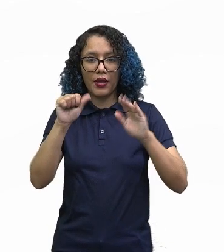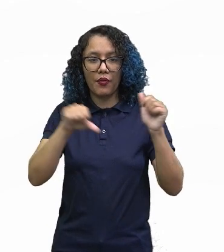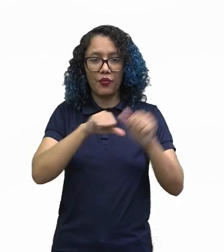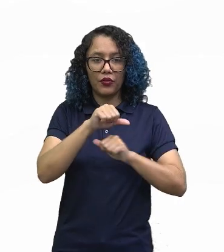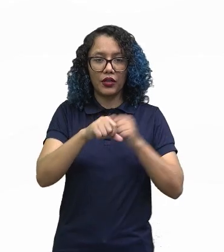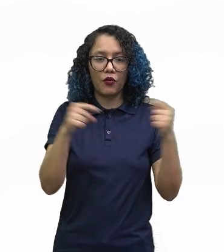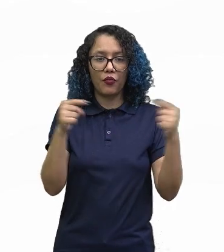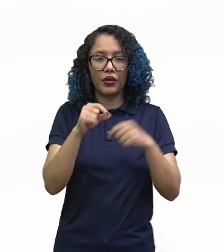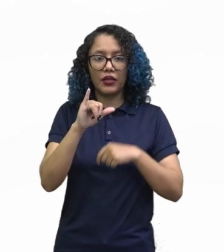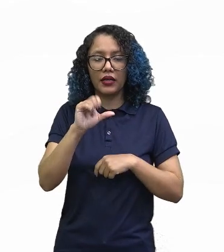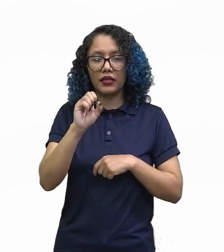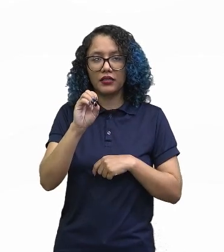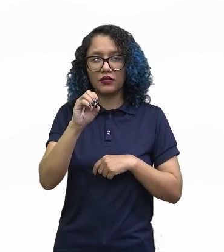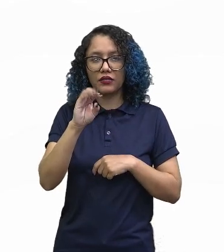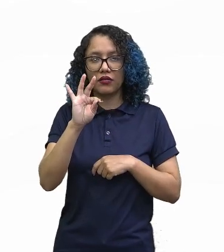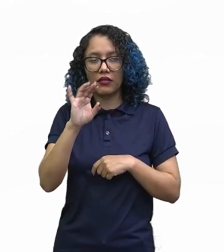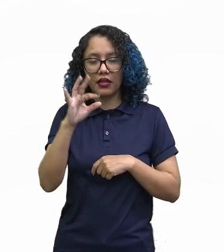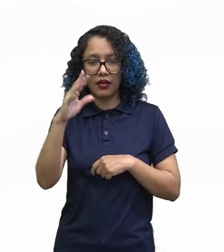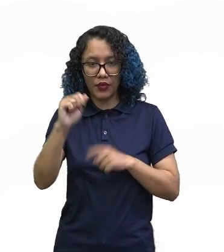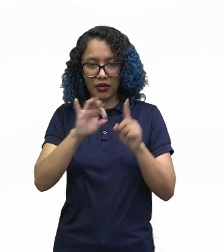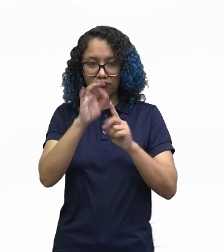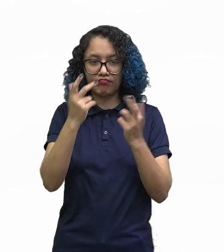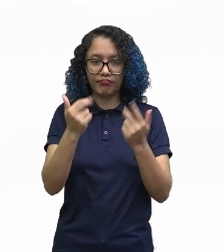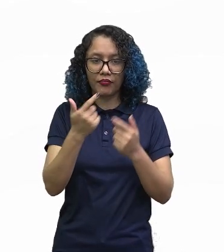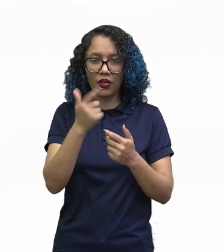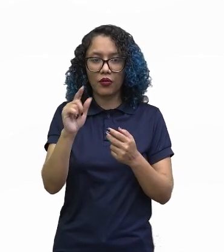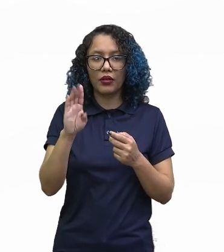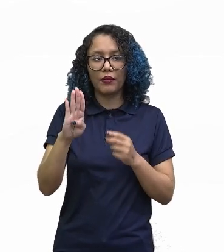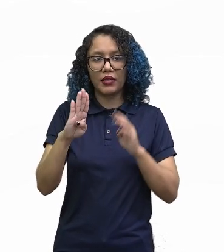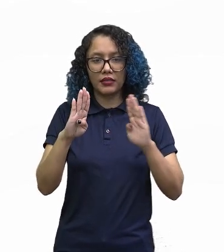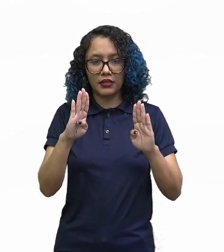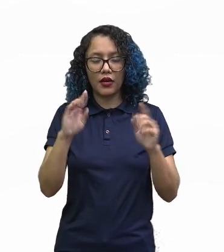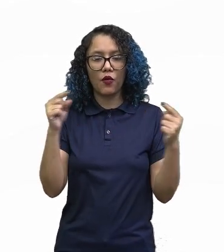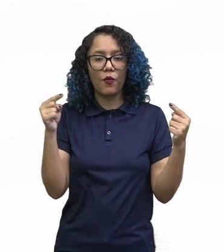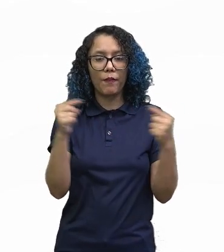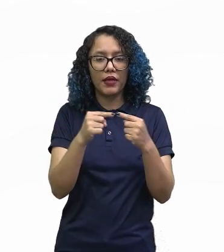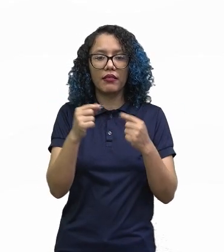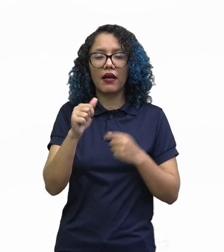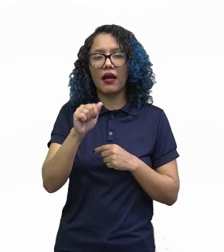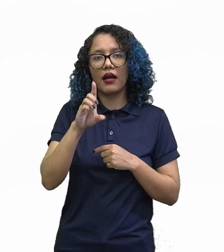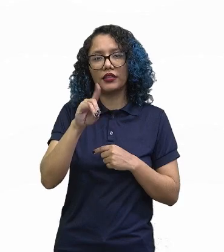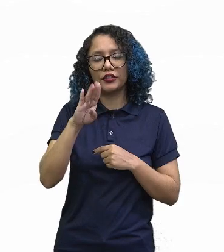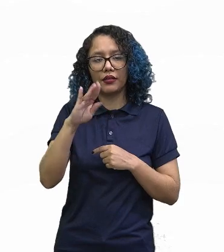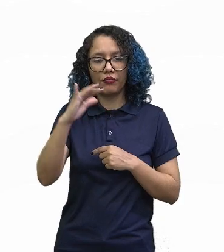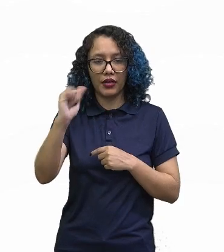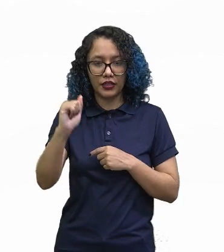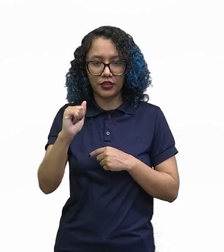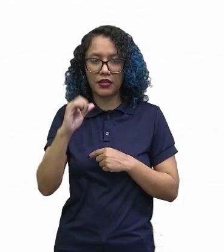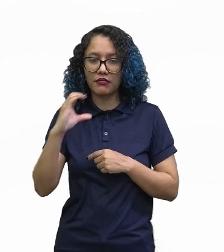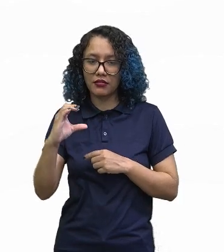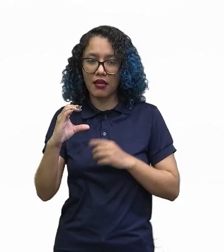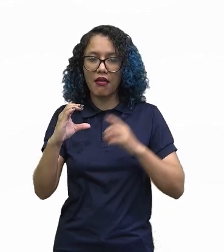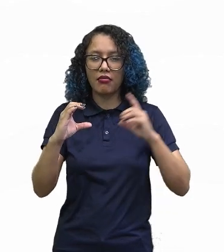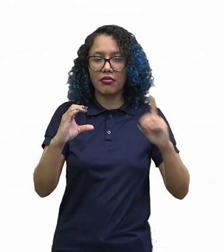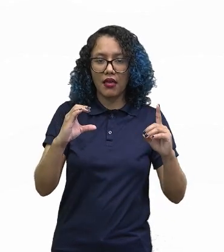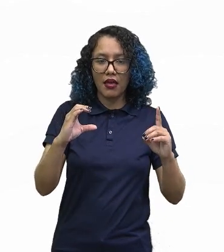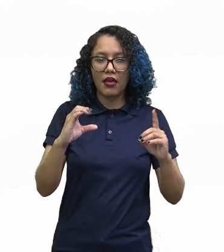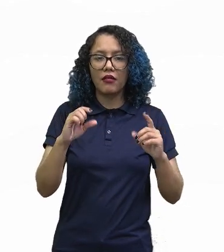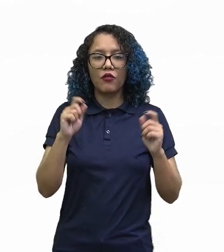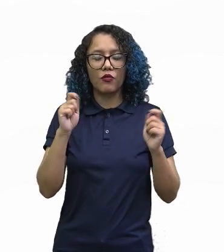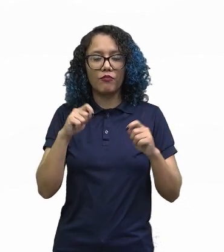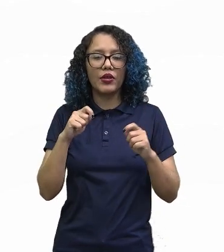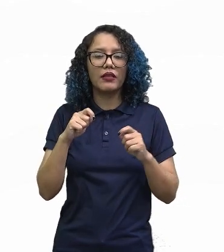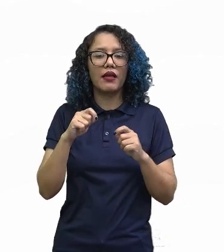isotérmica, de B para C é uma expansão adiabática, de C para D uma compressão isotérmica e de D para